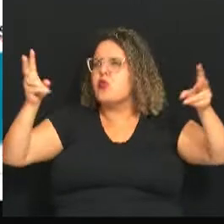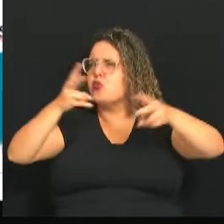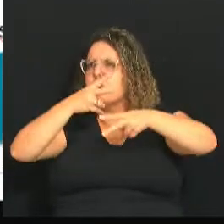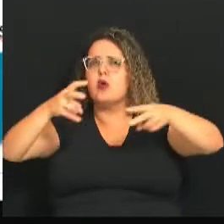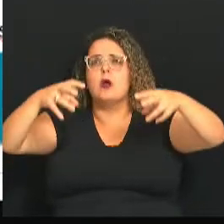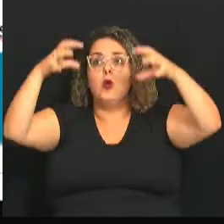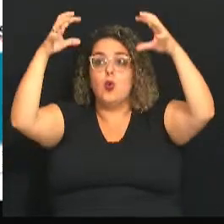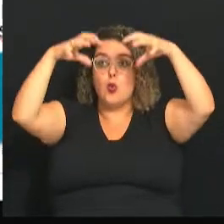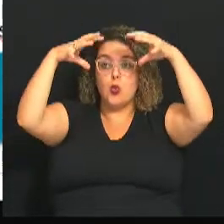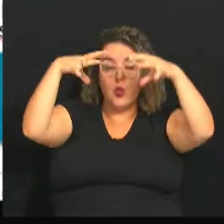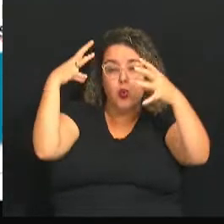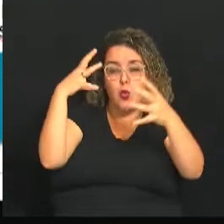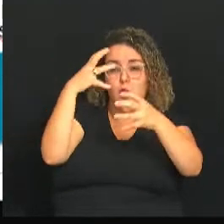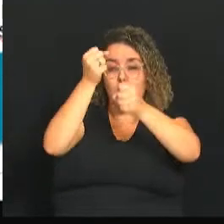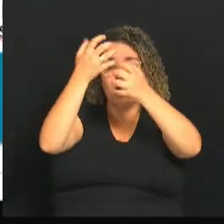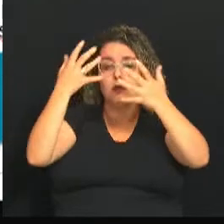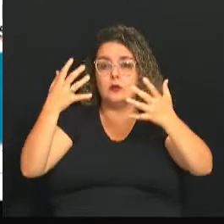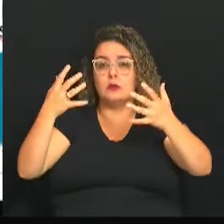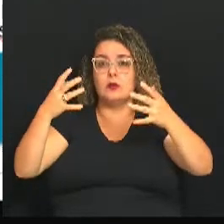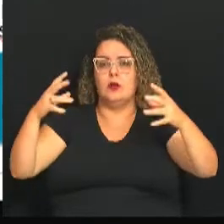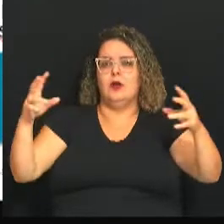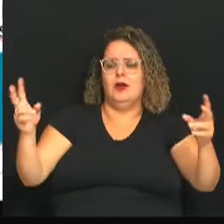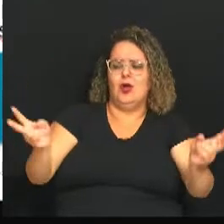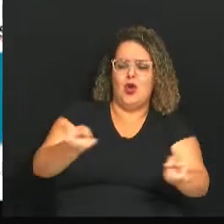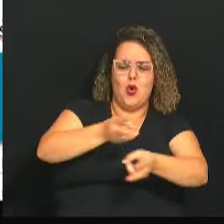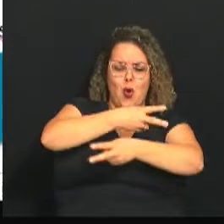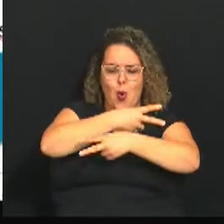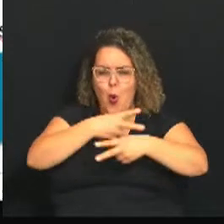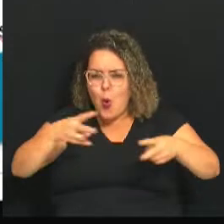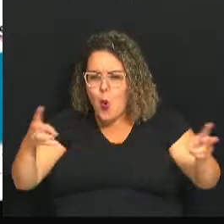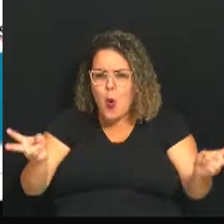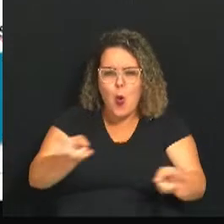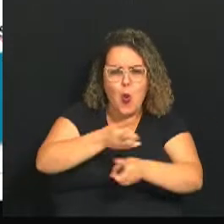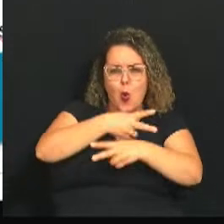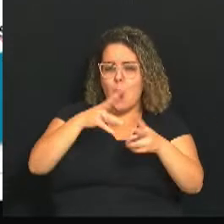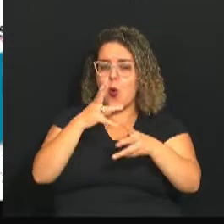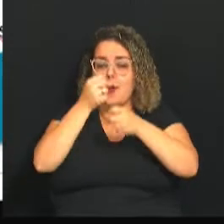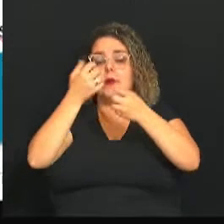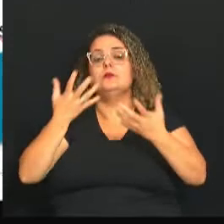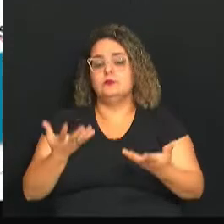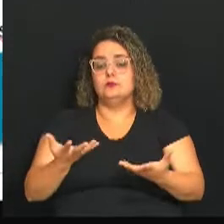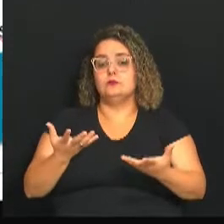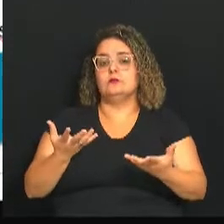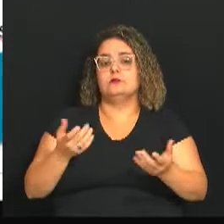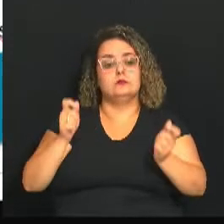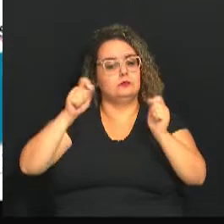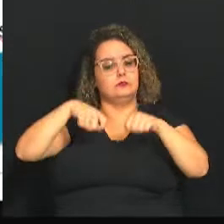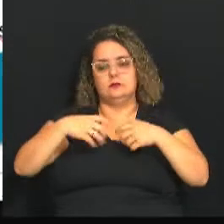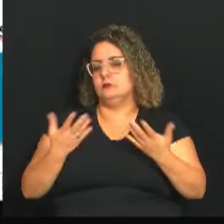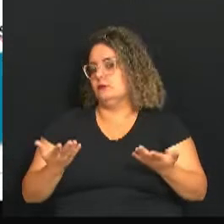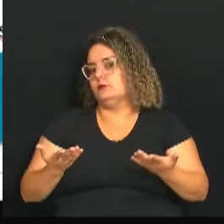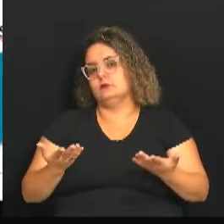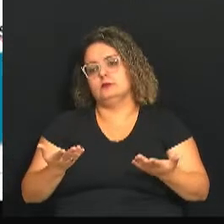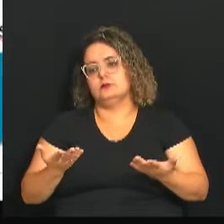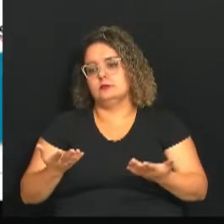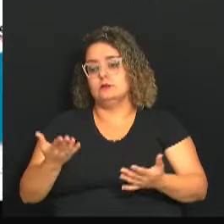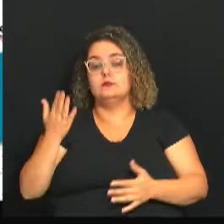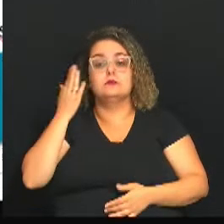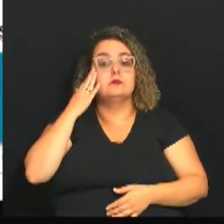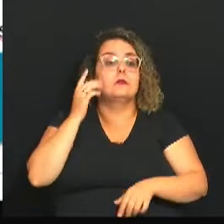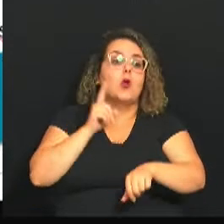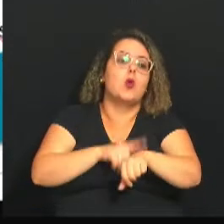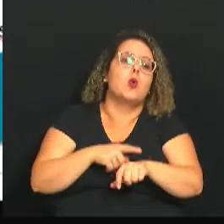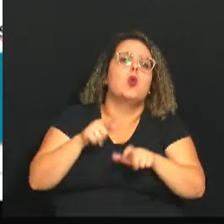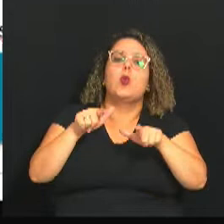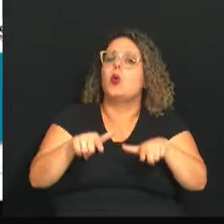intensa, rajadas de vento e assim por diante, mas é impossível de precisar o horário, o